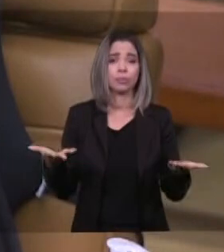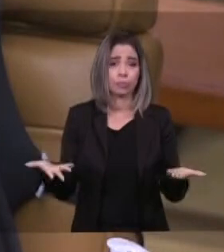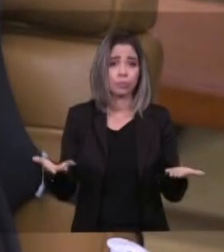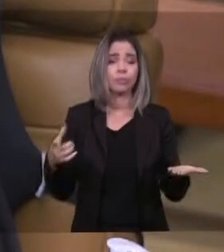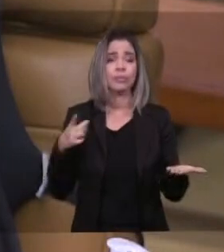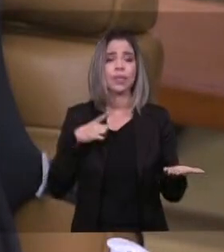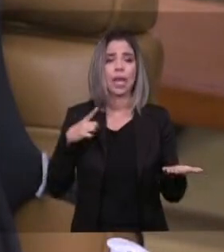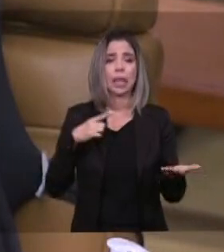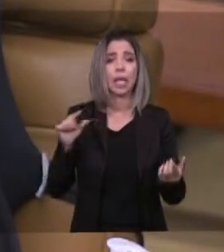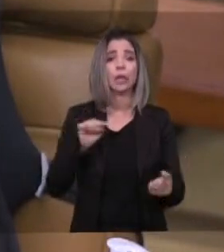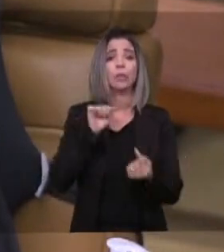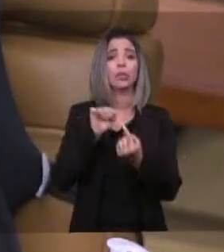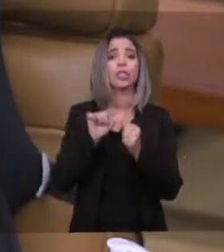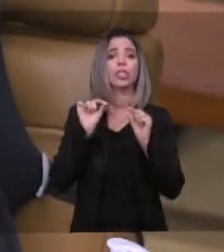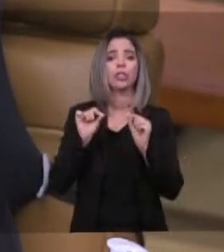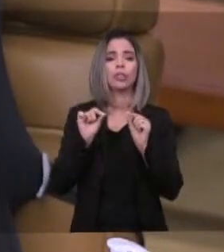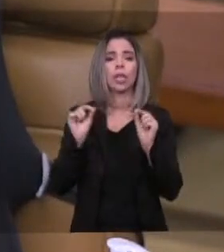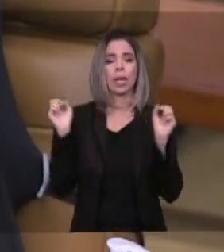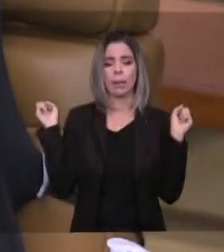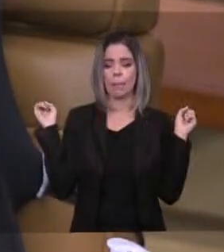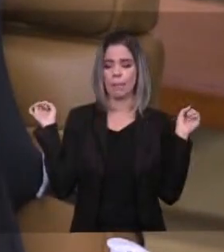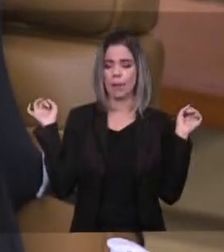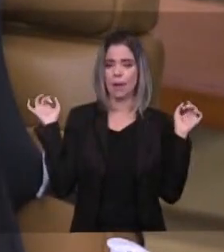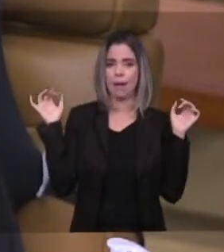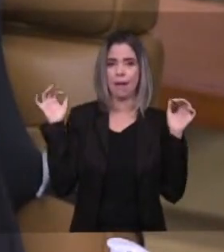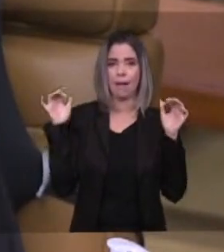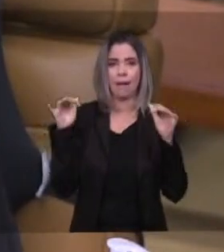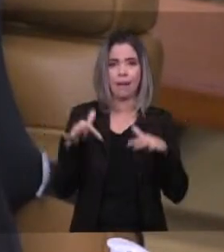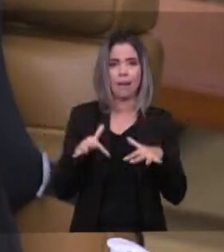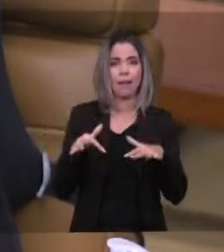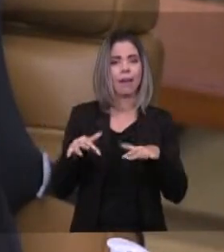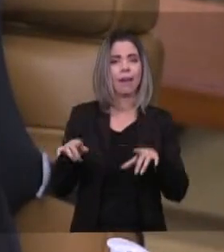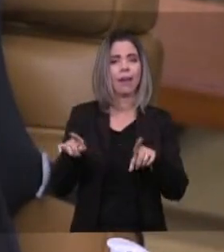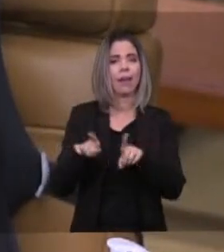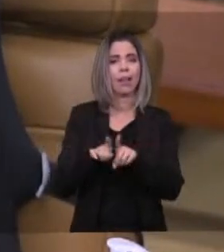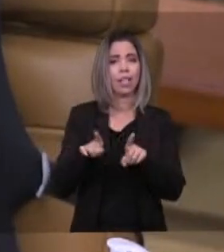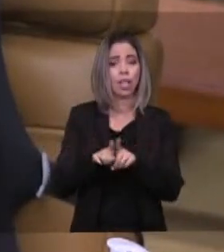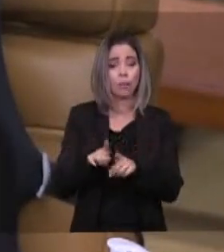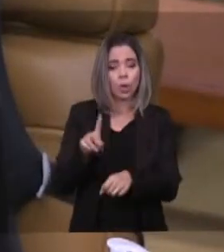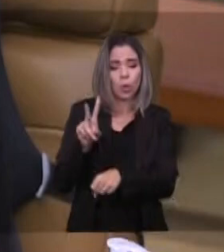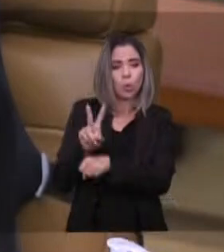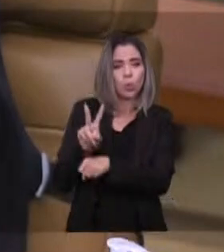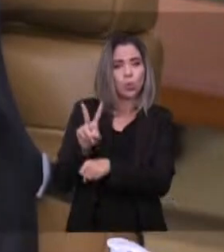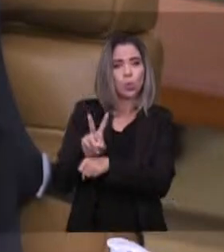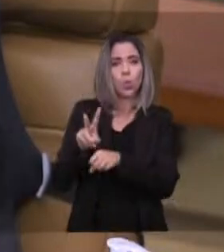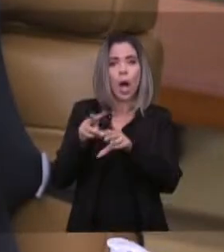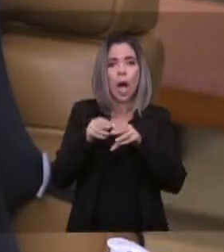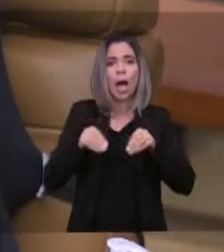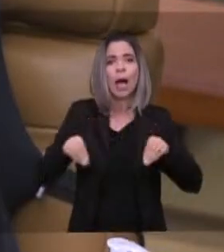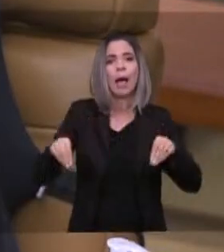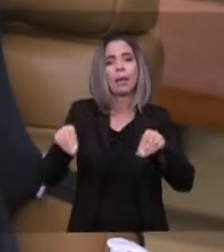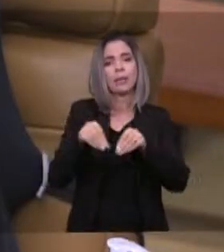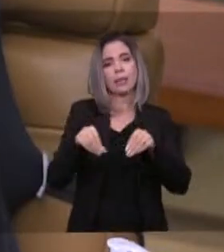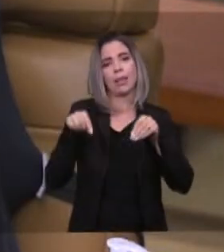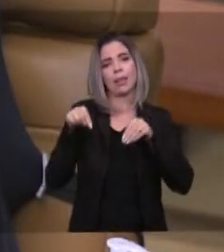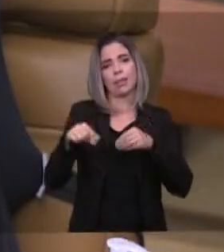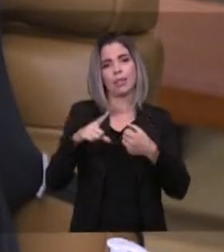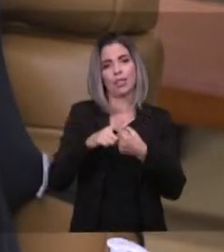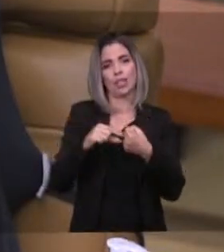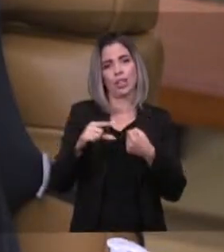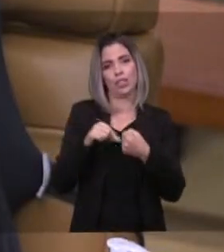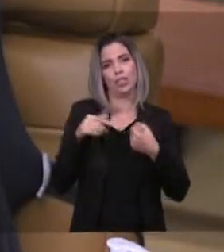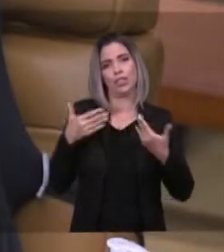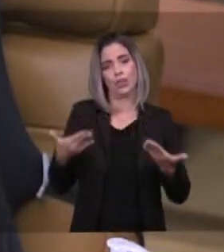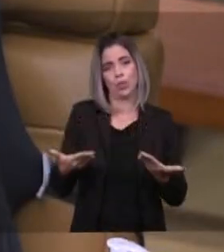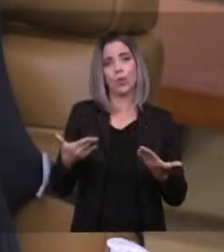atos que tenham por objeto a ocupação, o domínio e a posse das terras a que se refere esse artigo.